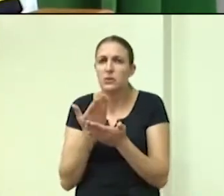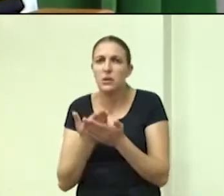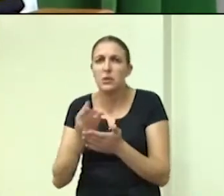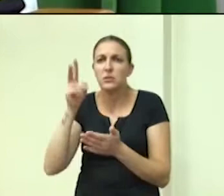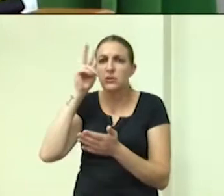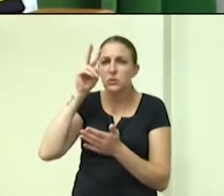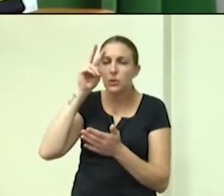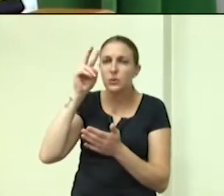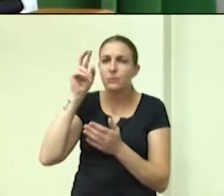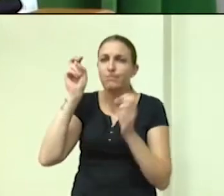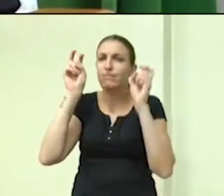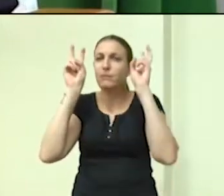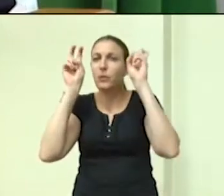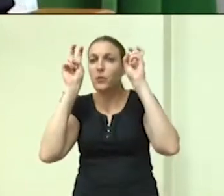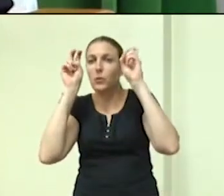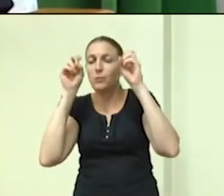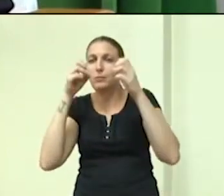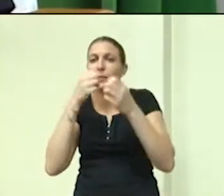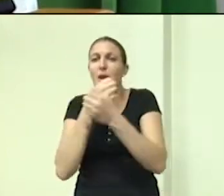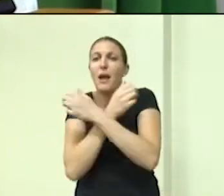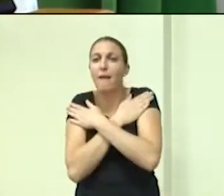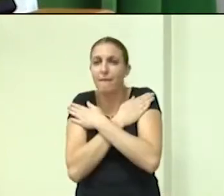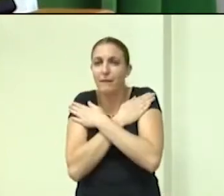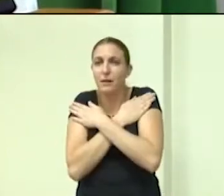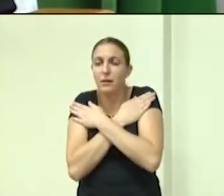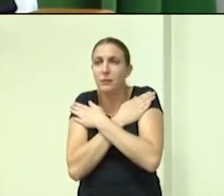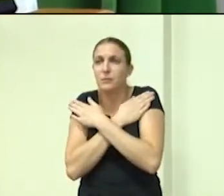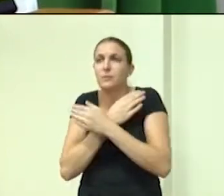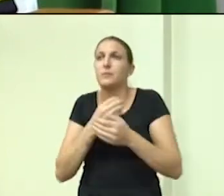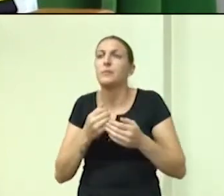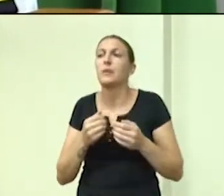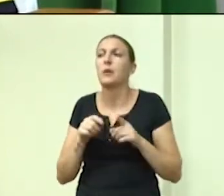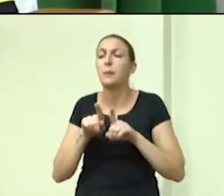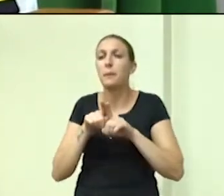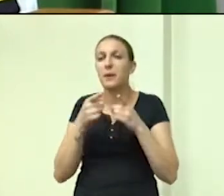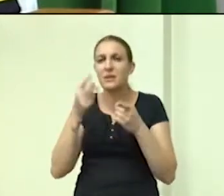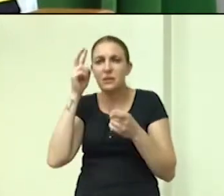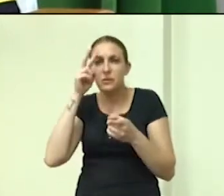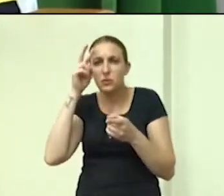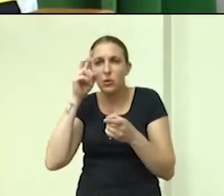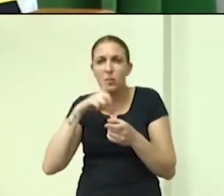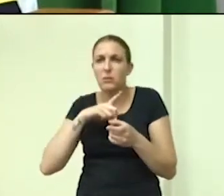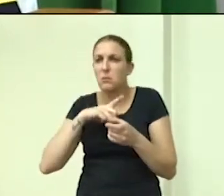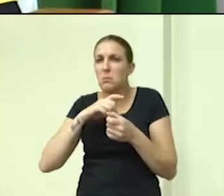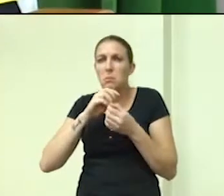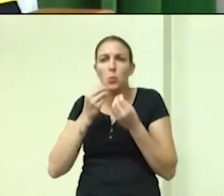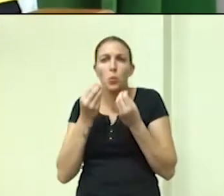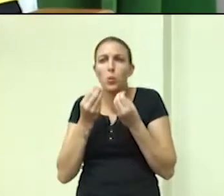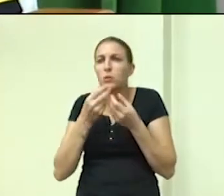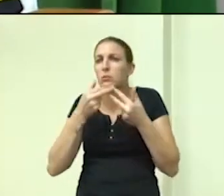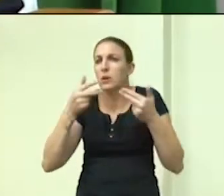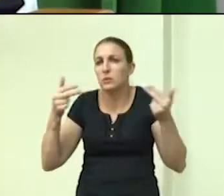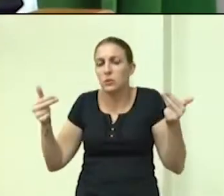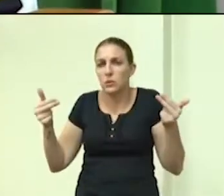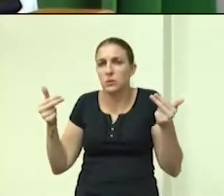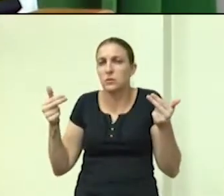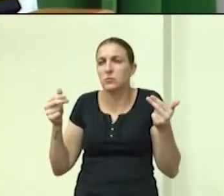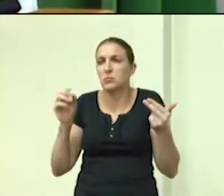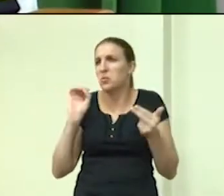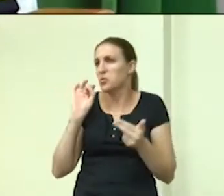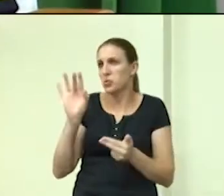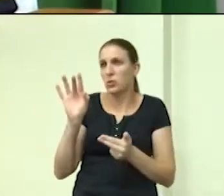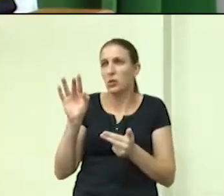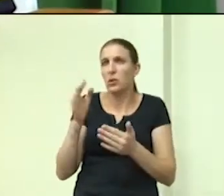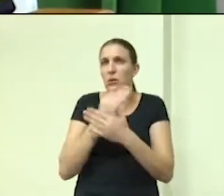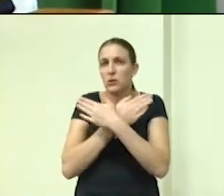africana. Porém, a história e a cultura afro são muito mais amplas e diversas do que só o fator da escravidão. A despeito